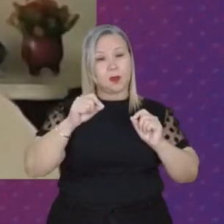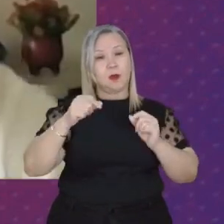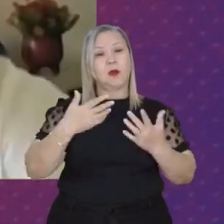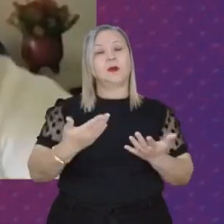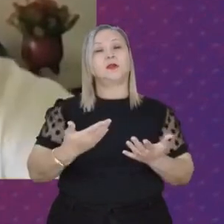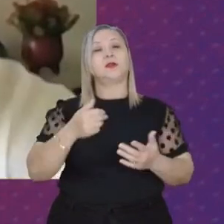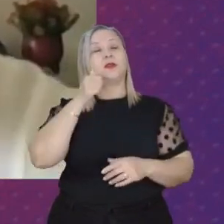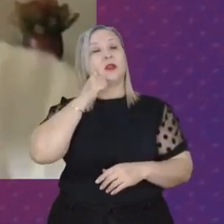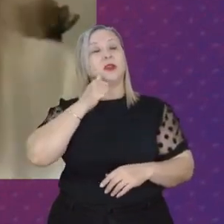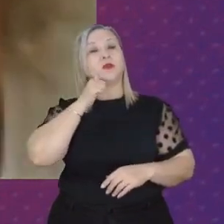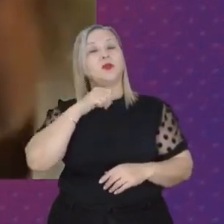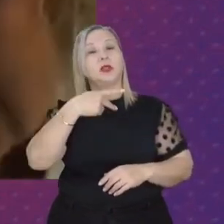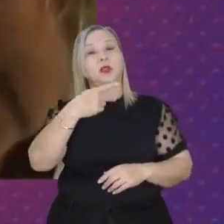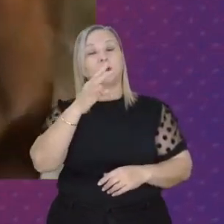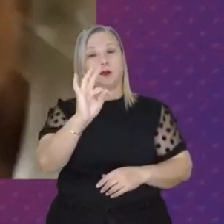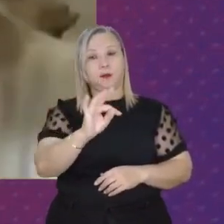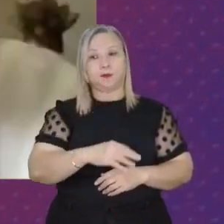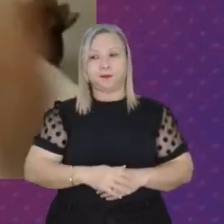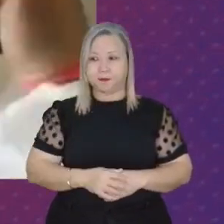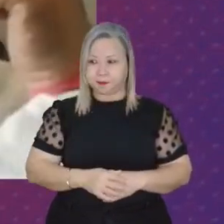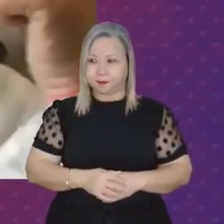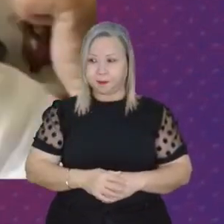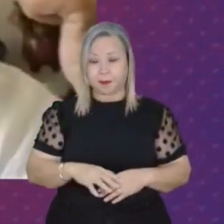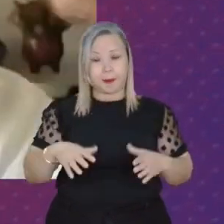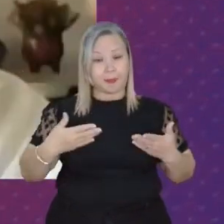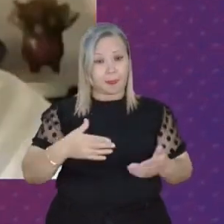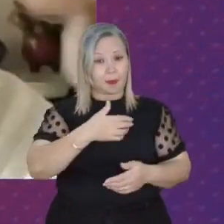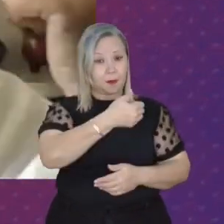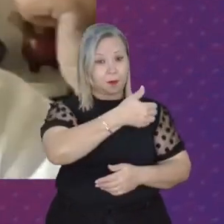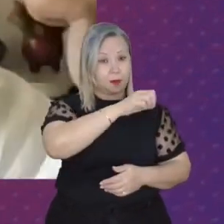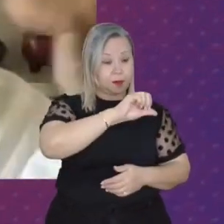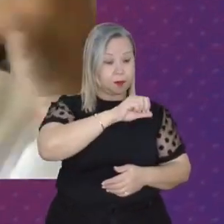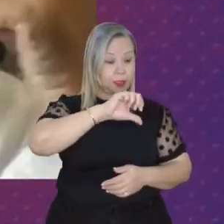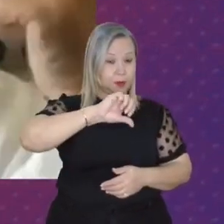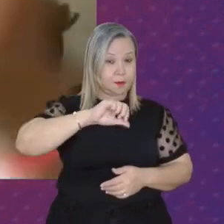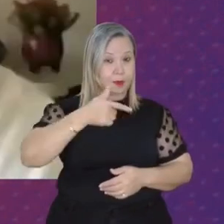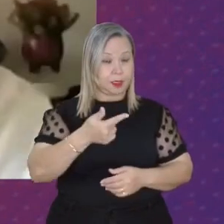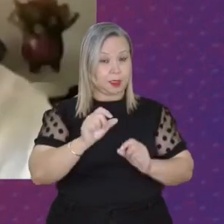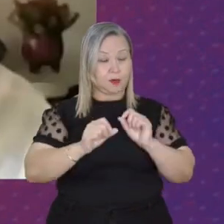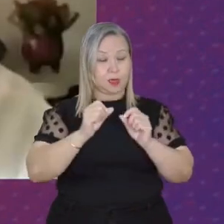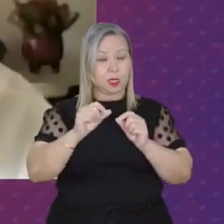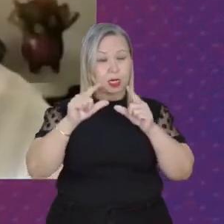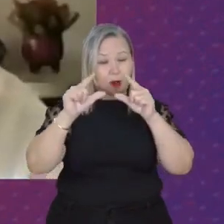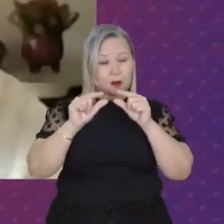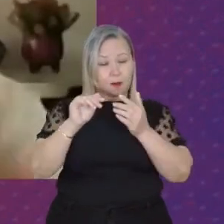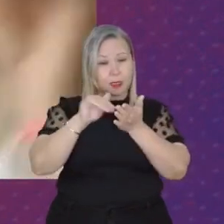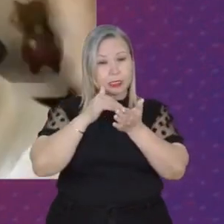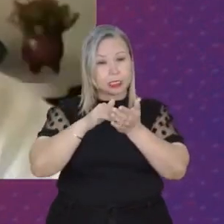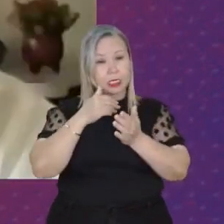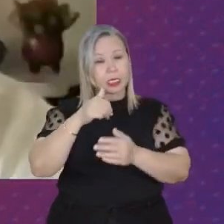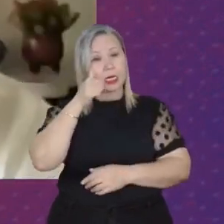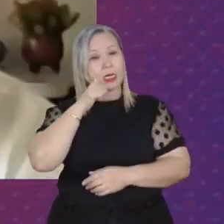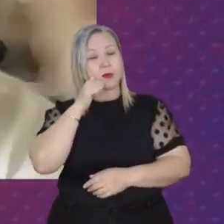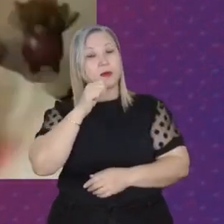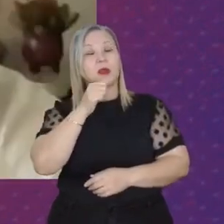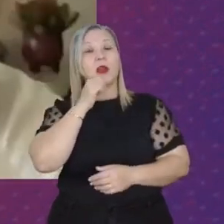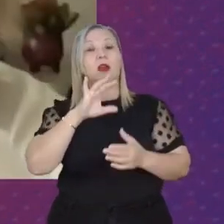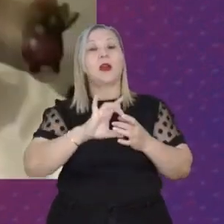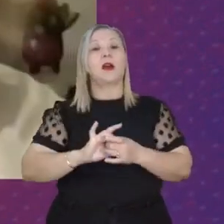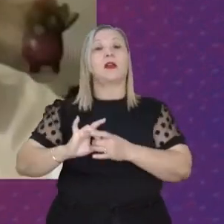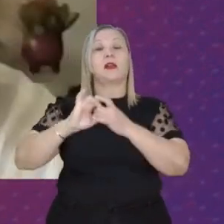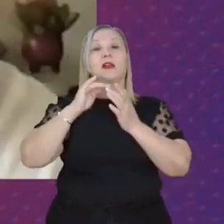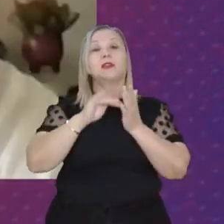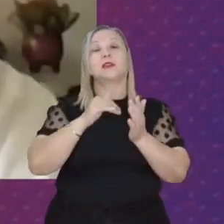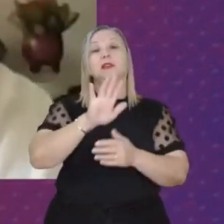das mulheres no PT. Então, em 92, ela é criada a Subsecretaria das Mulheres, ainda ligada à